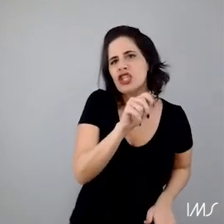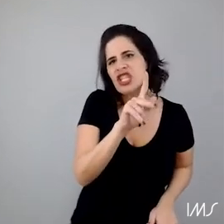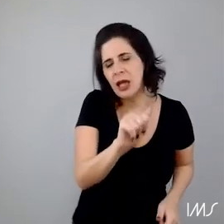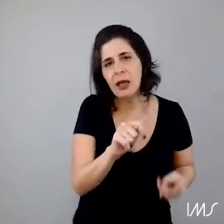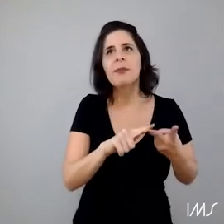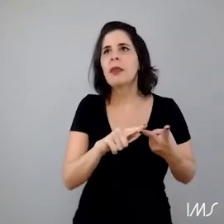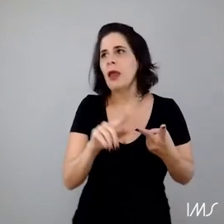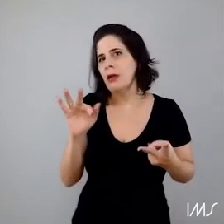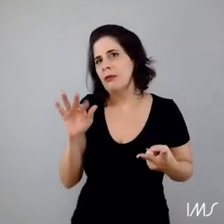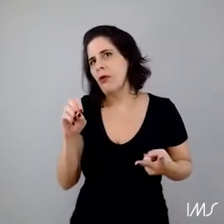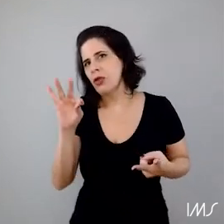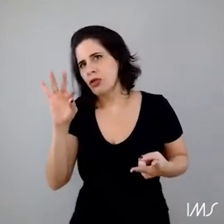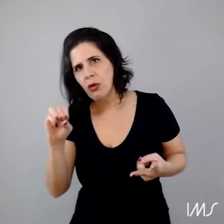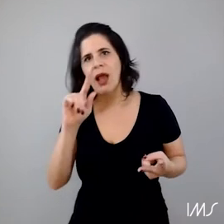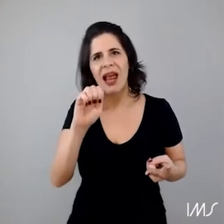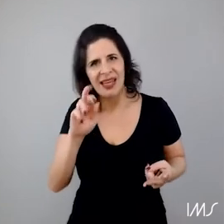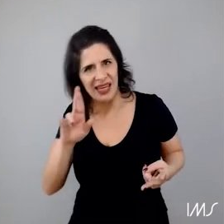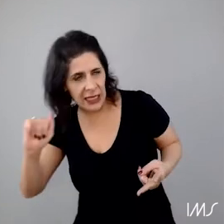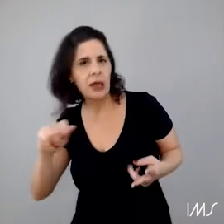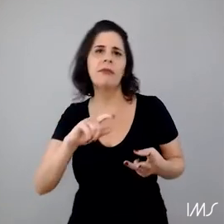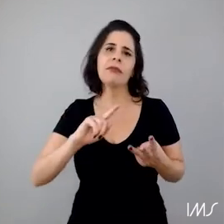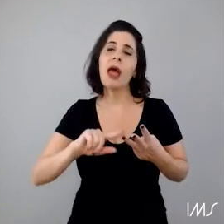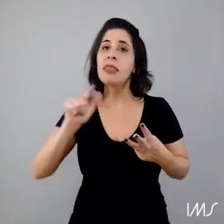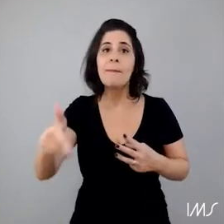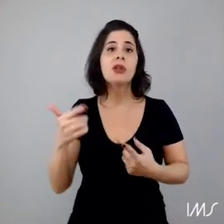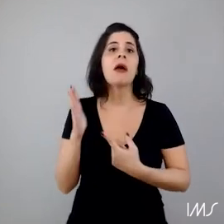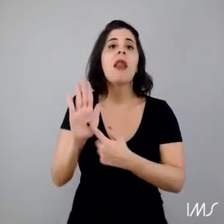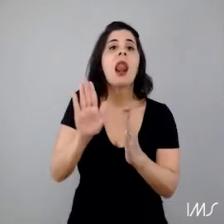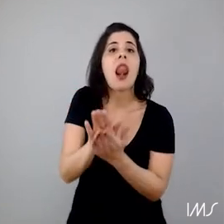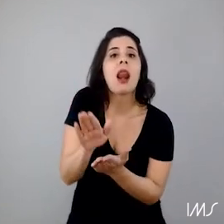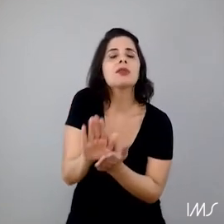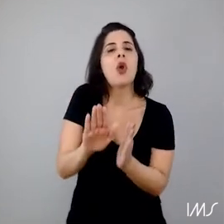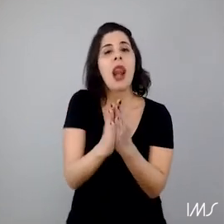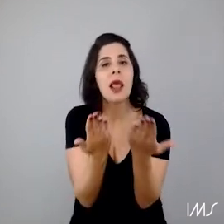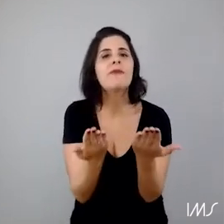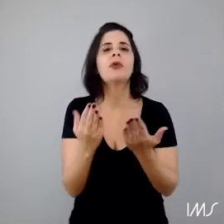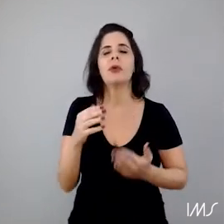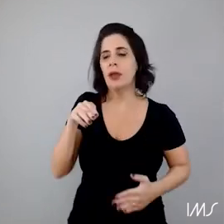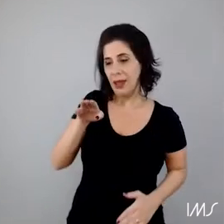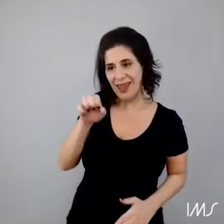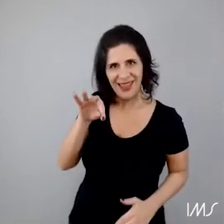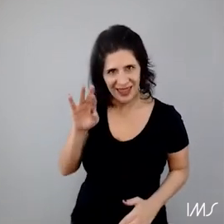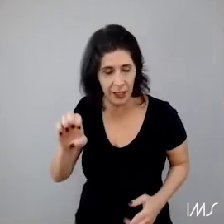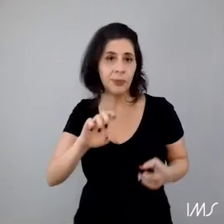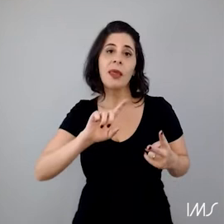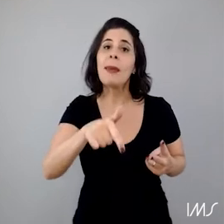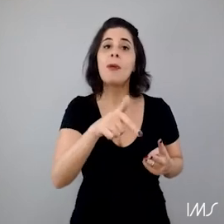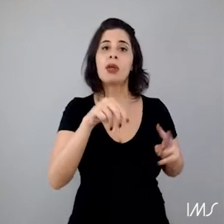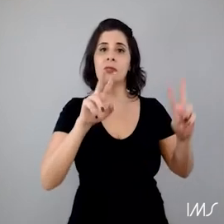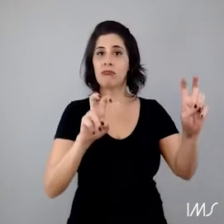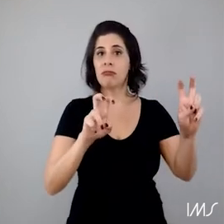Em 74, ela lança o livro Entre, anos depois o livro Notas, que já vão passar por